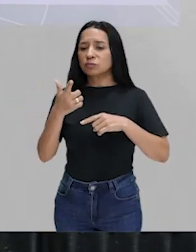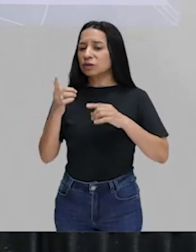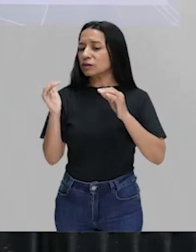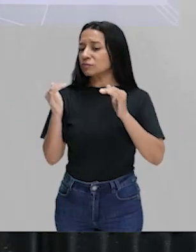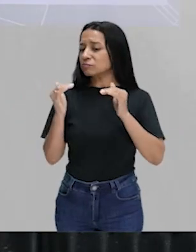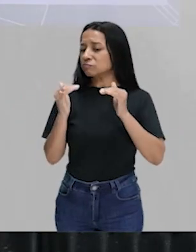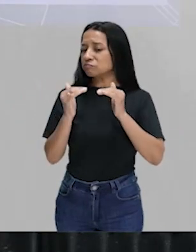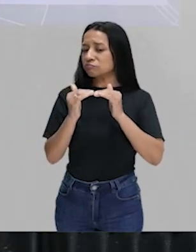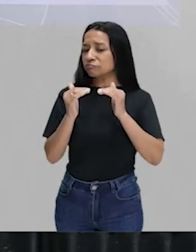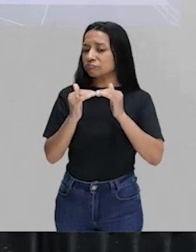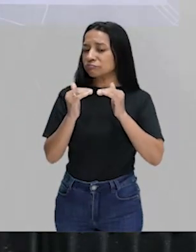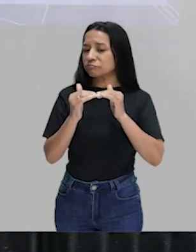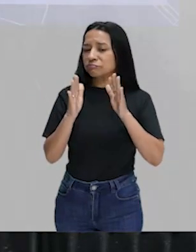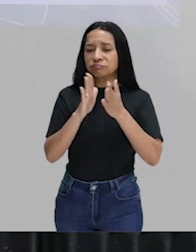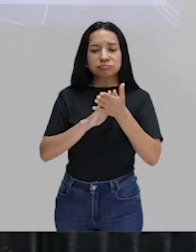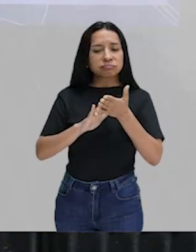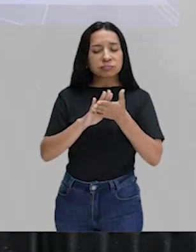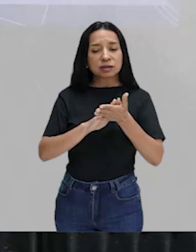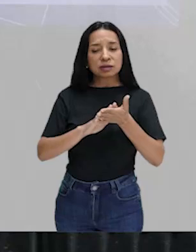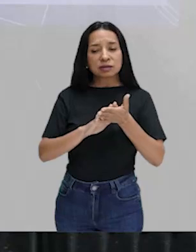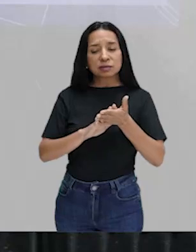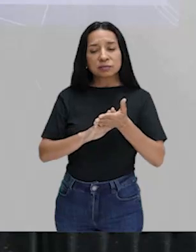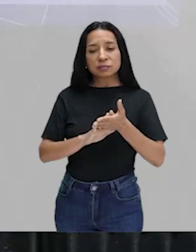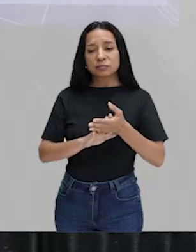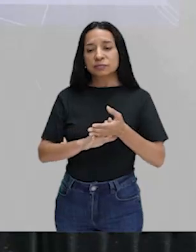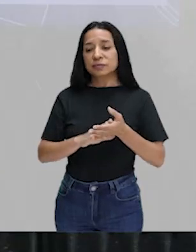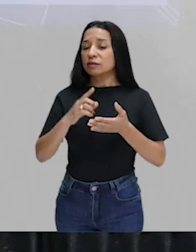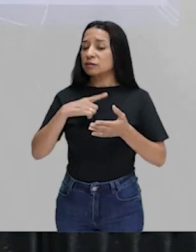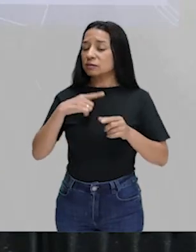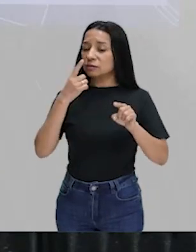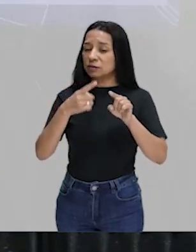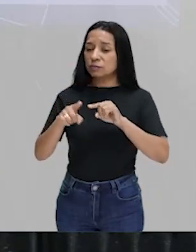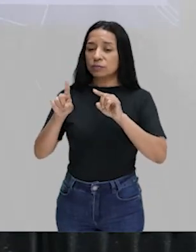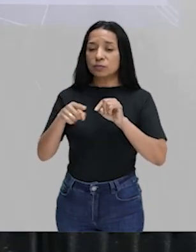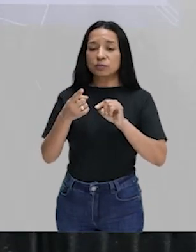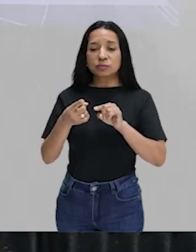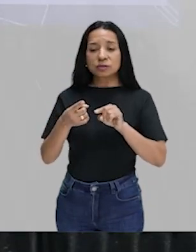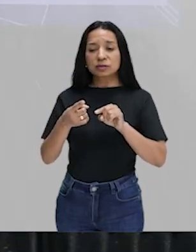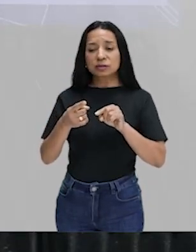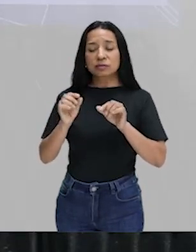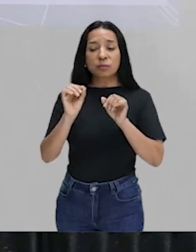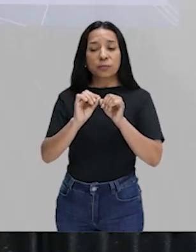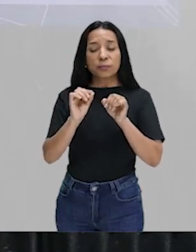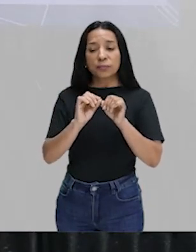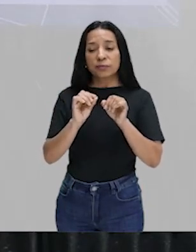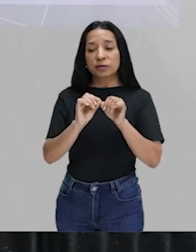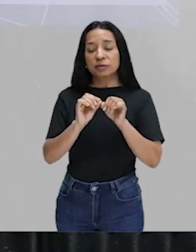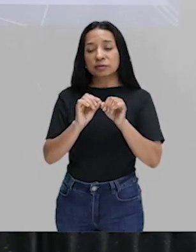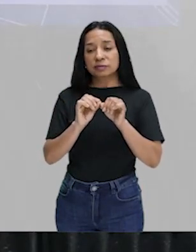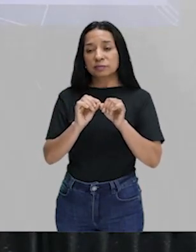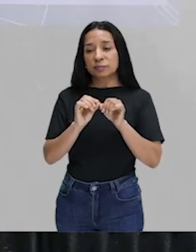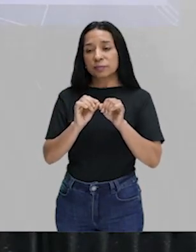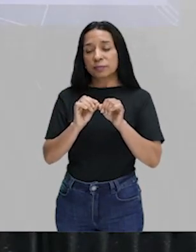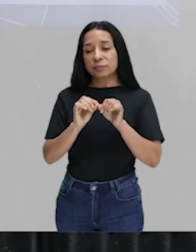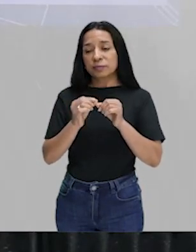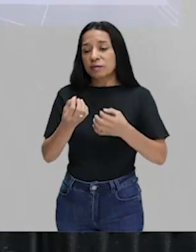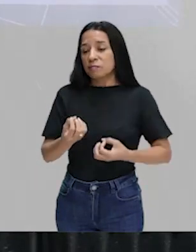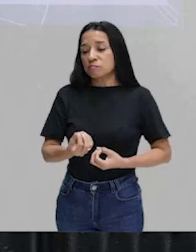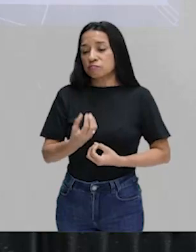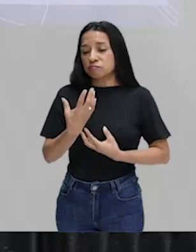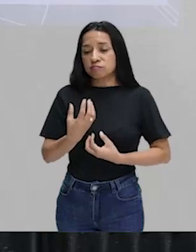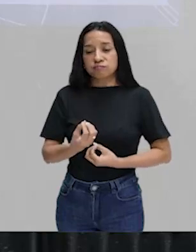tem o parnasianismo, a arte pela arte. Então, existem músicas que são compostas, não